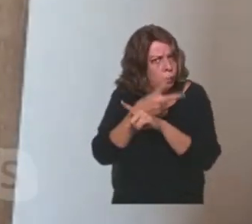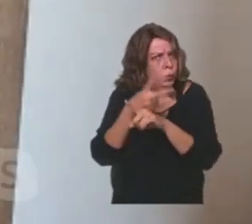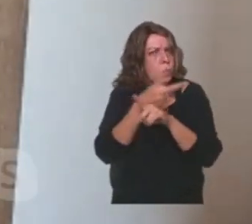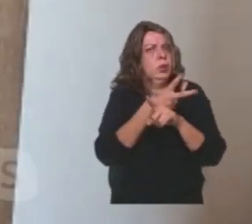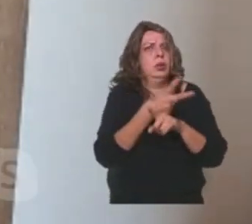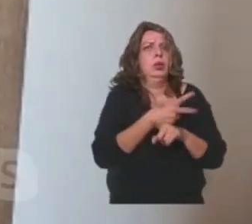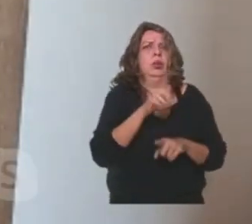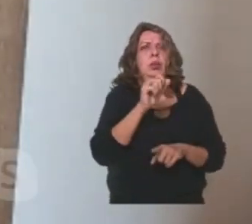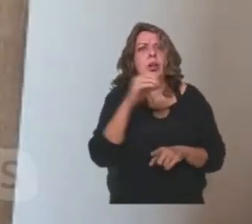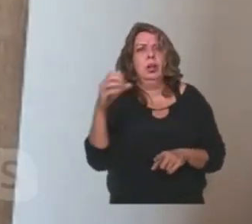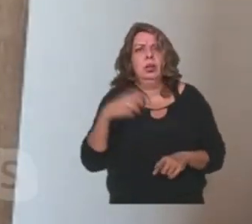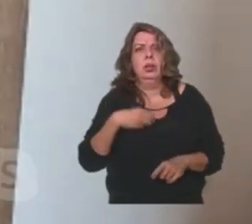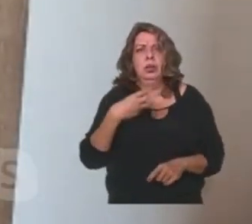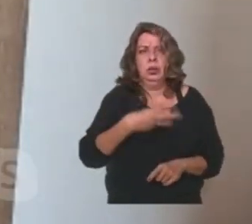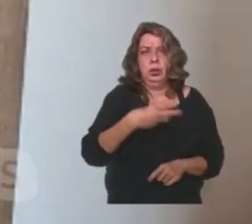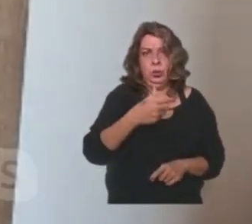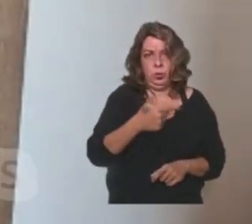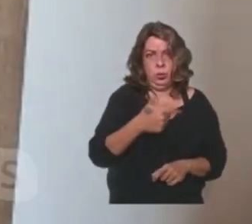tem o nosso contato